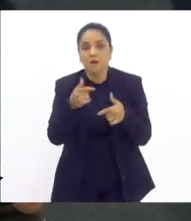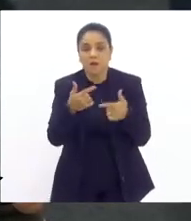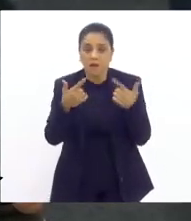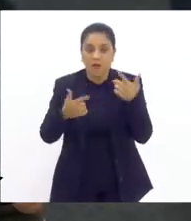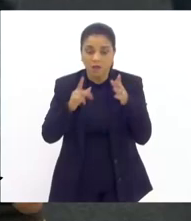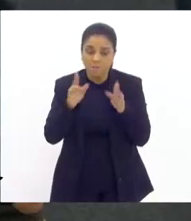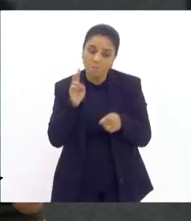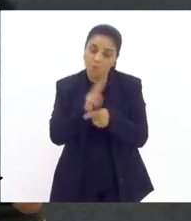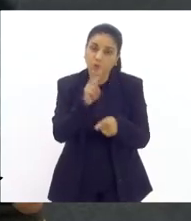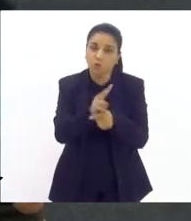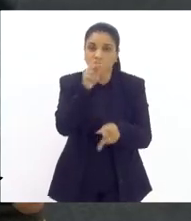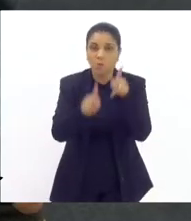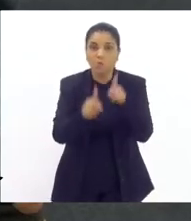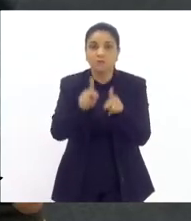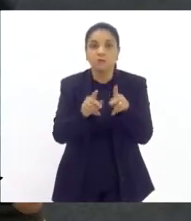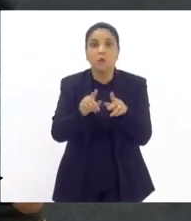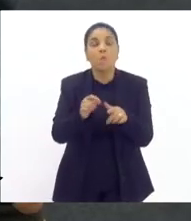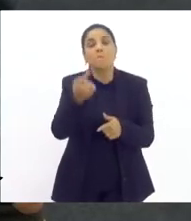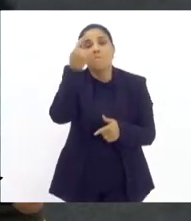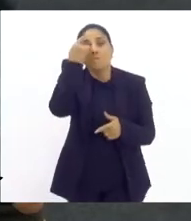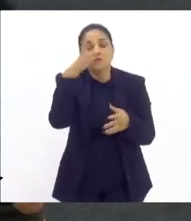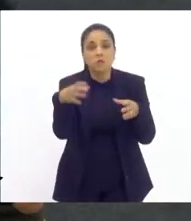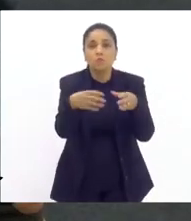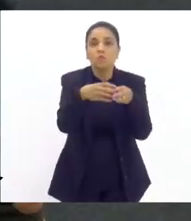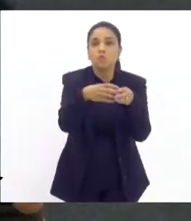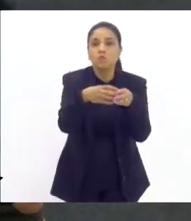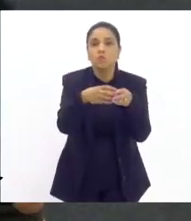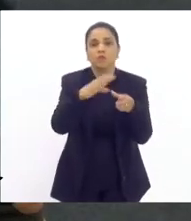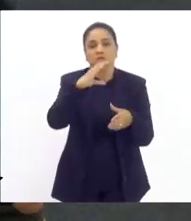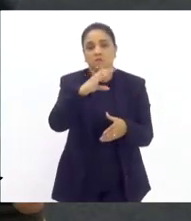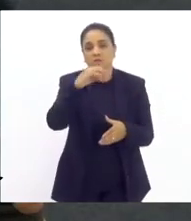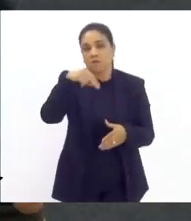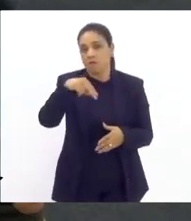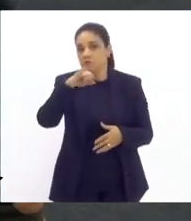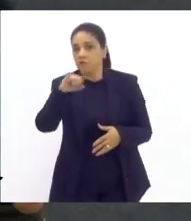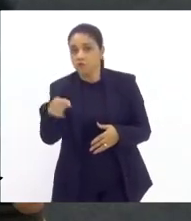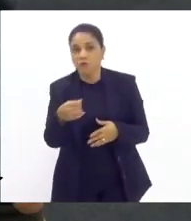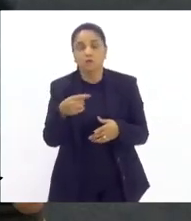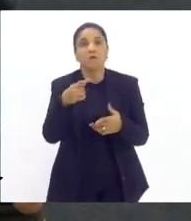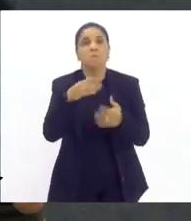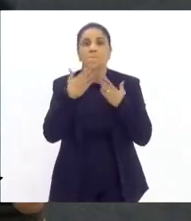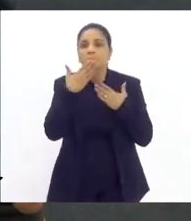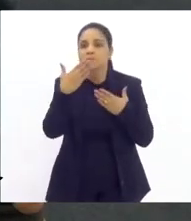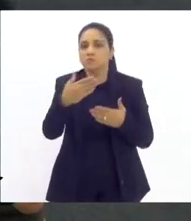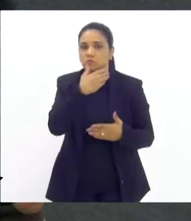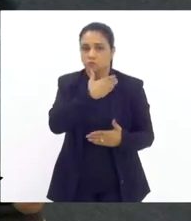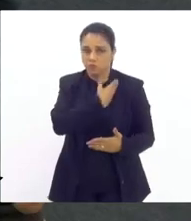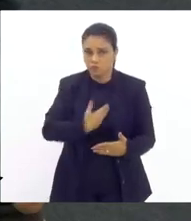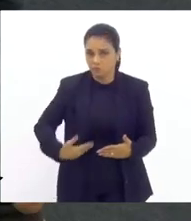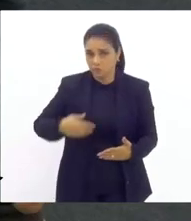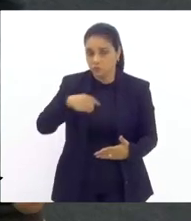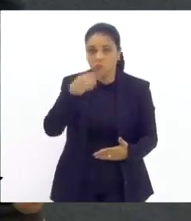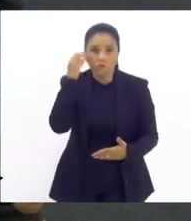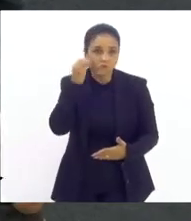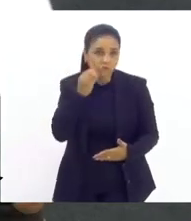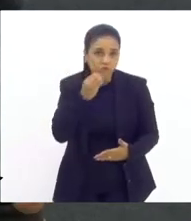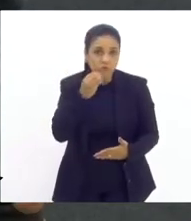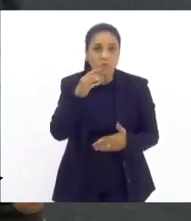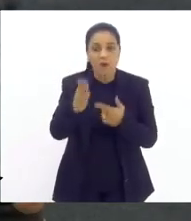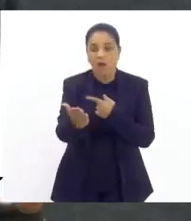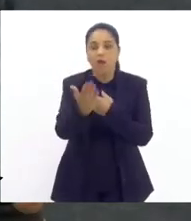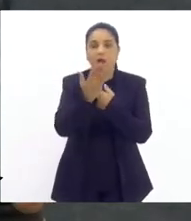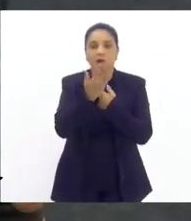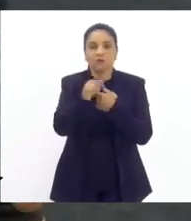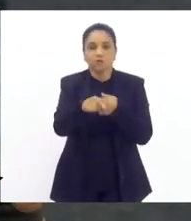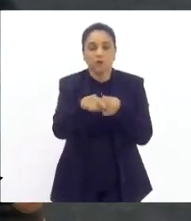imagina após a implementação desse grupo da CNJ peço ao senhor Governador que eu conto com a sua ajuda para que